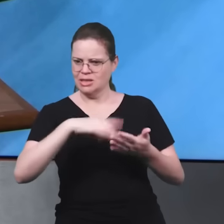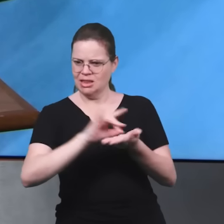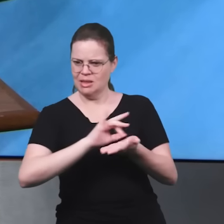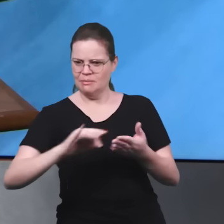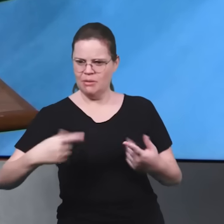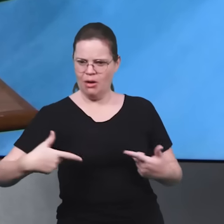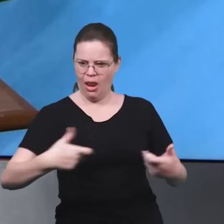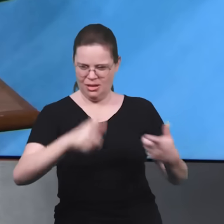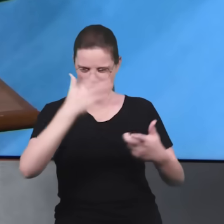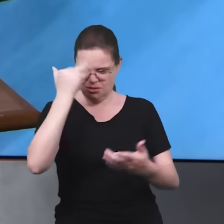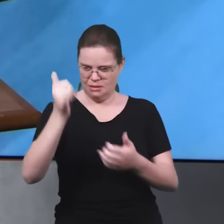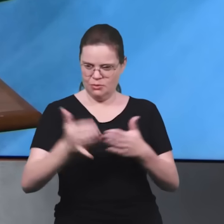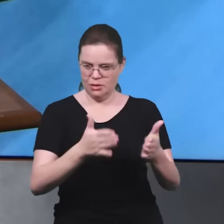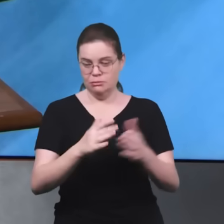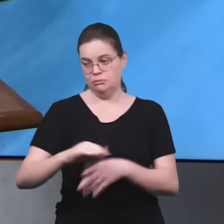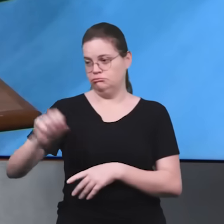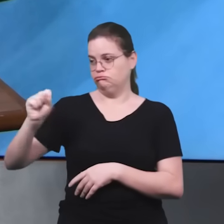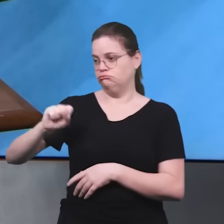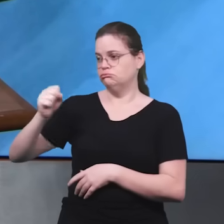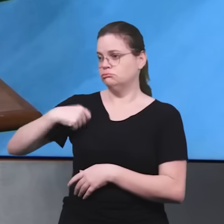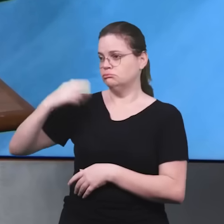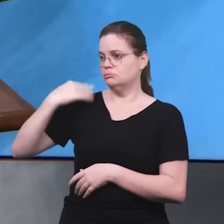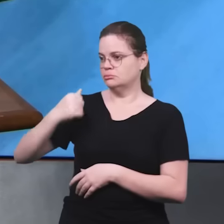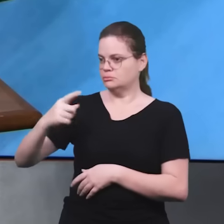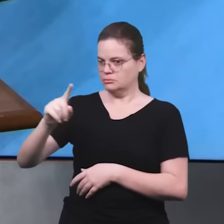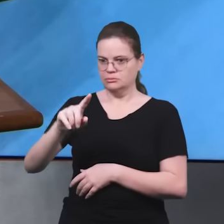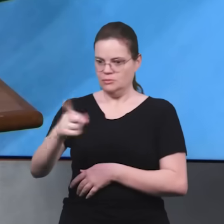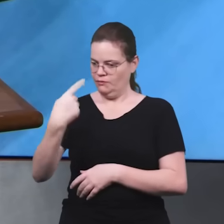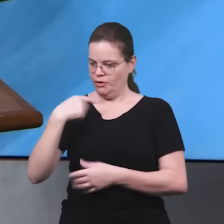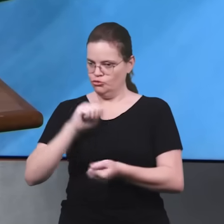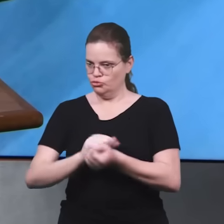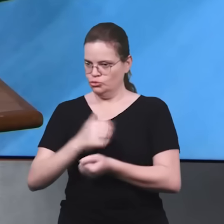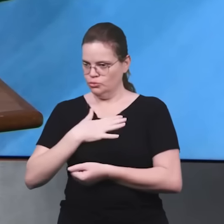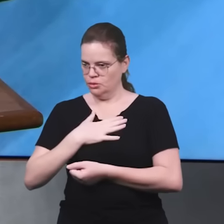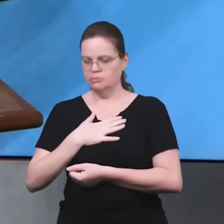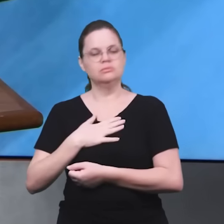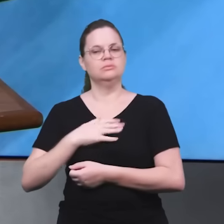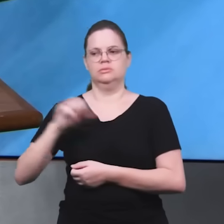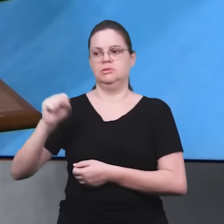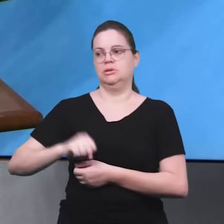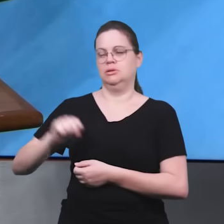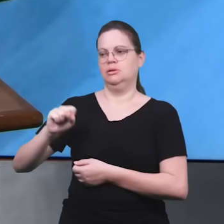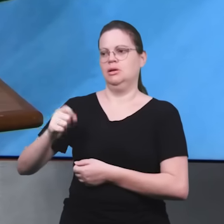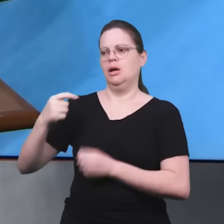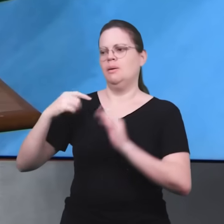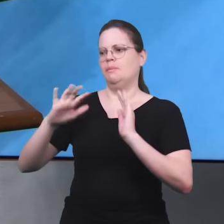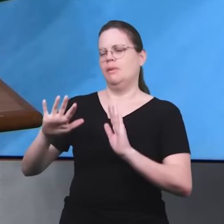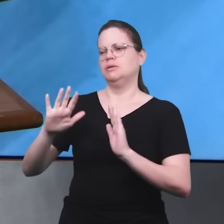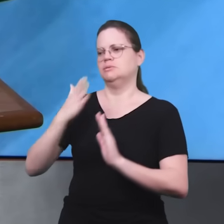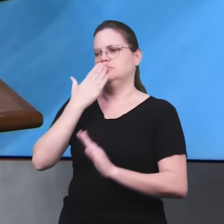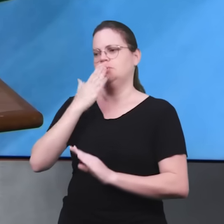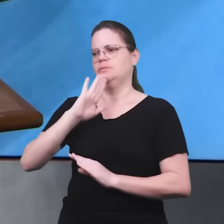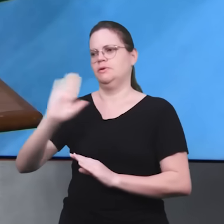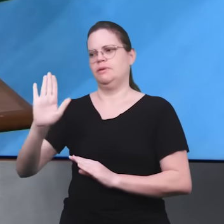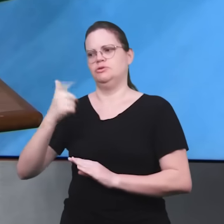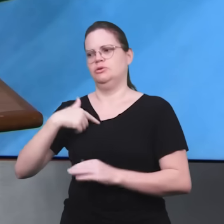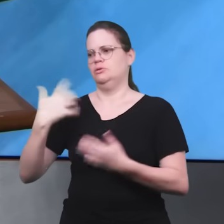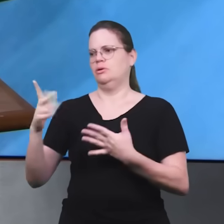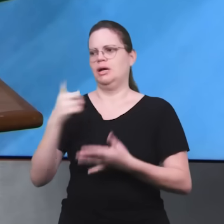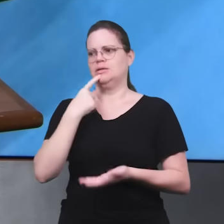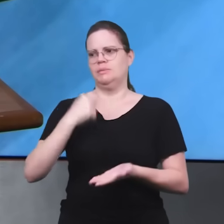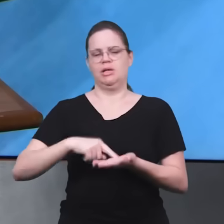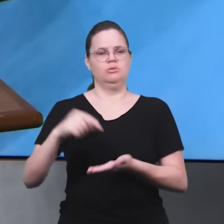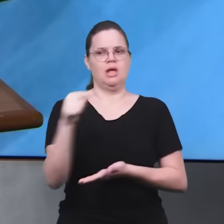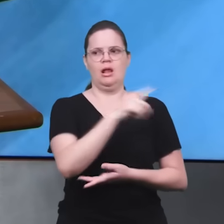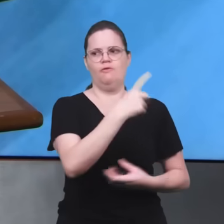Sim, eu sei o caminho. Você vai conosco? Eu vou, mas tem uma coisa, não me deixa voltar para eles não. Eu era servo deles,